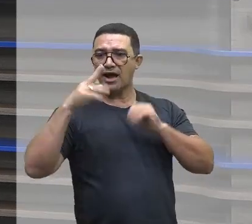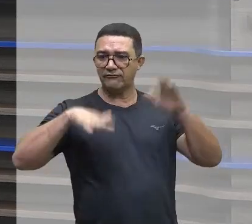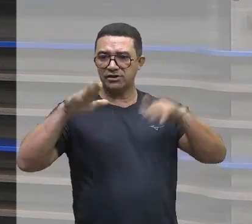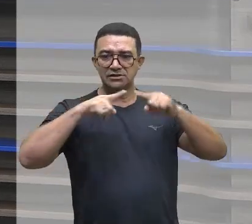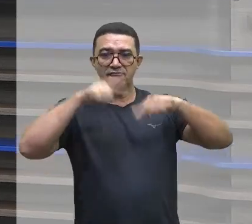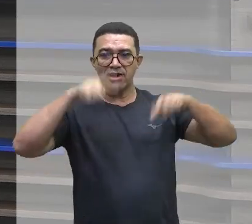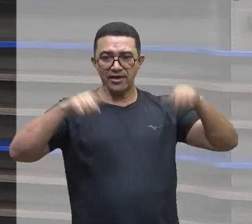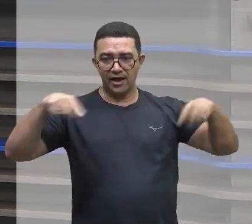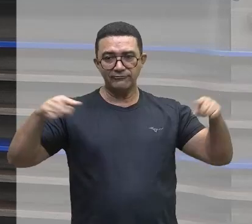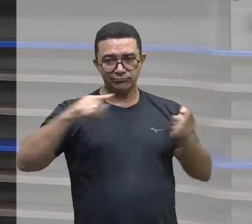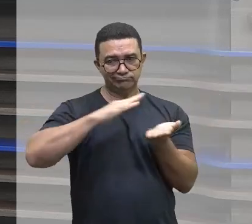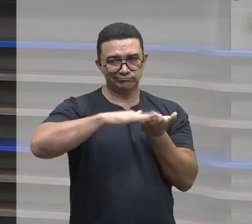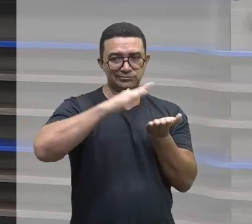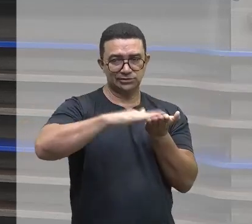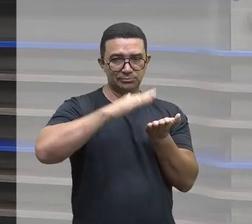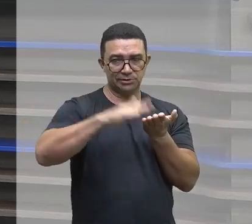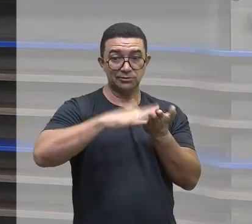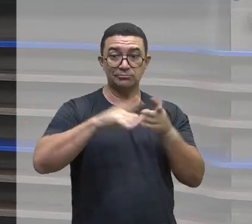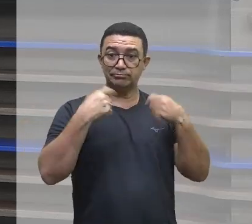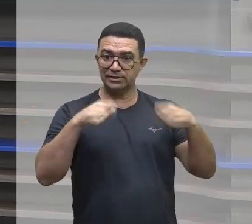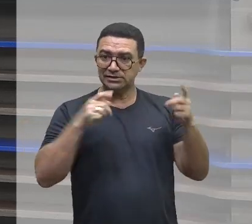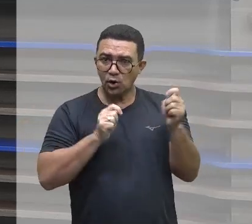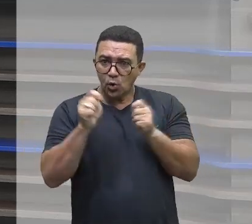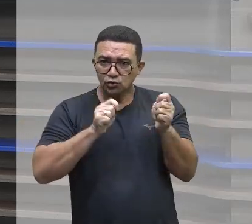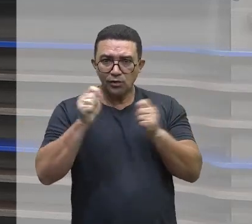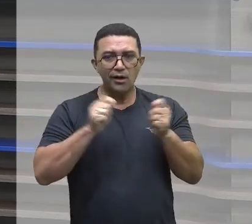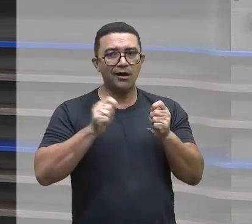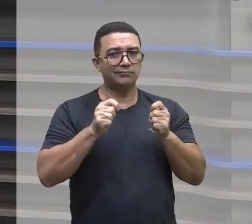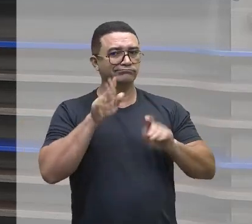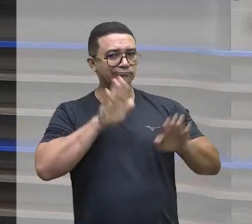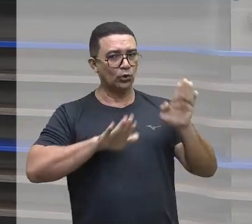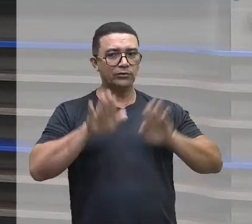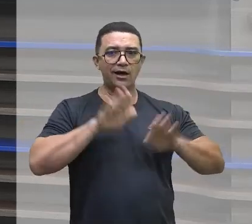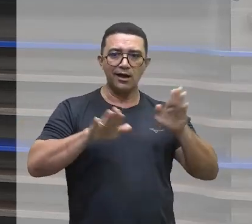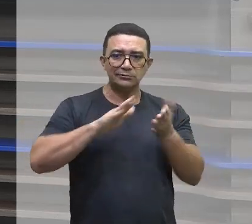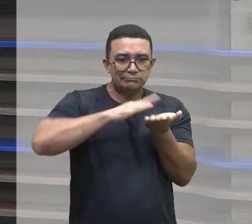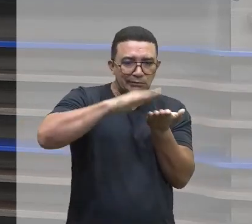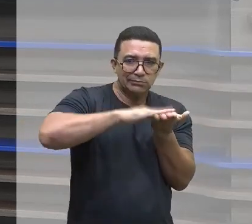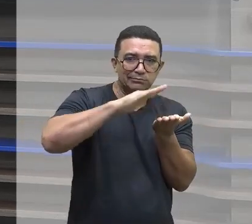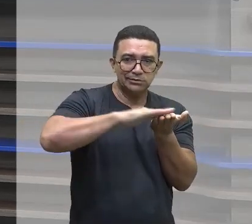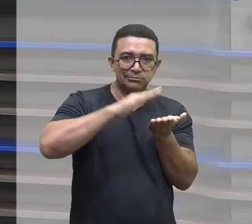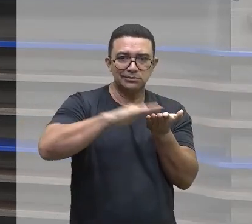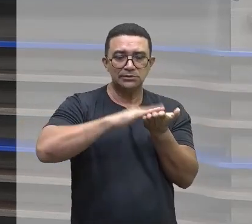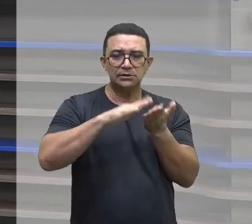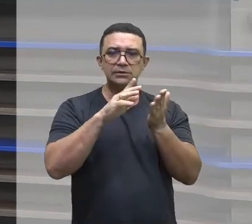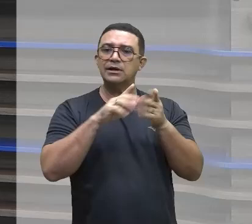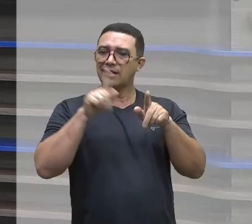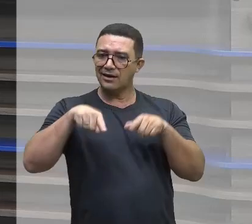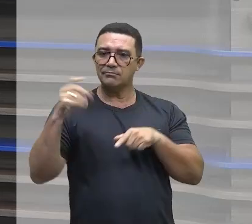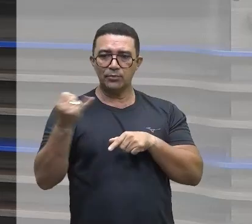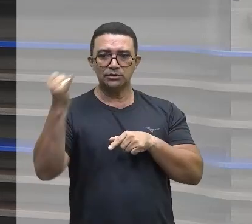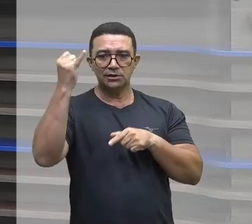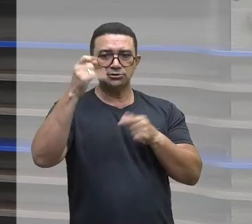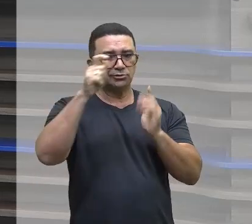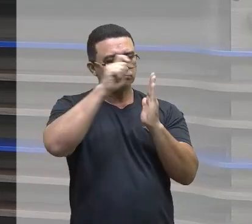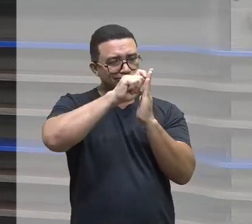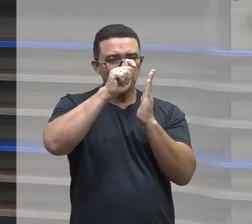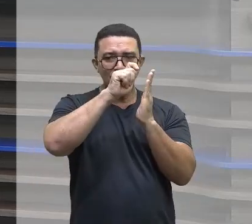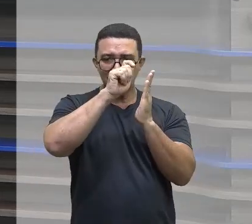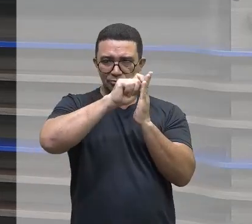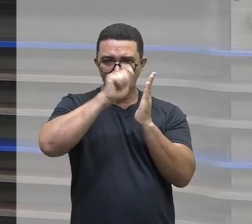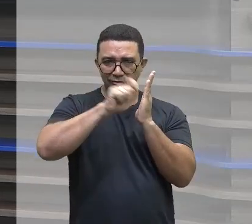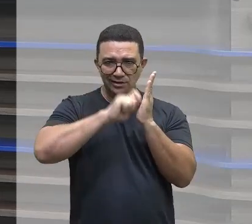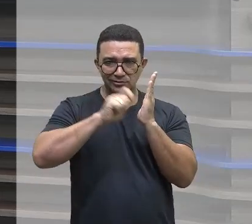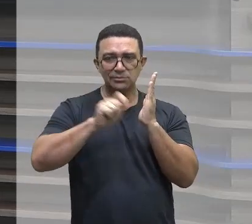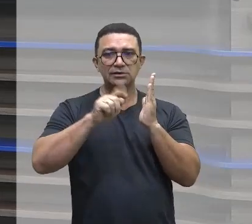esse cuidado com os gastos, né? Além de anotar tudo que a gente gasta com todas essas despesas, a gente precisa